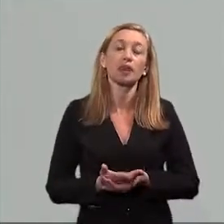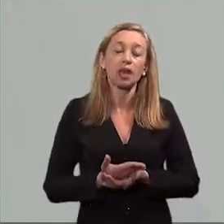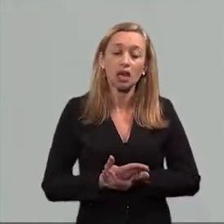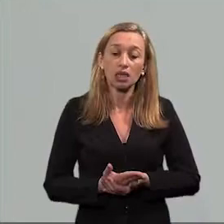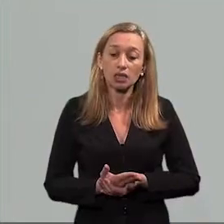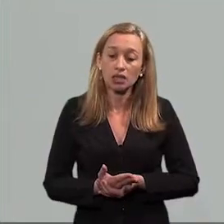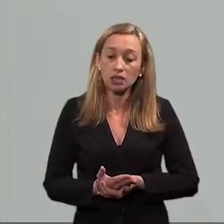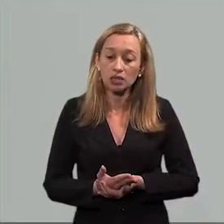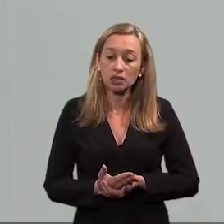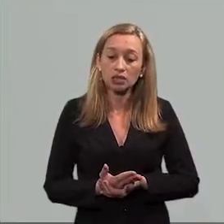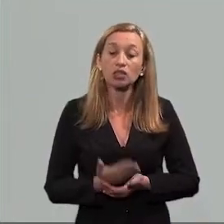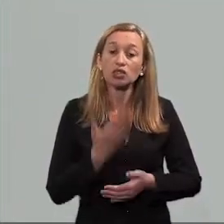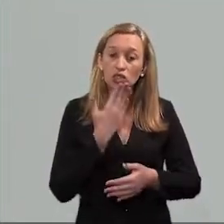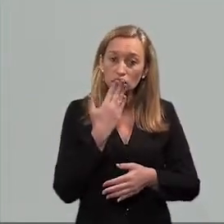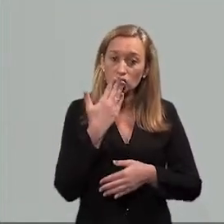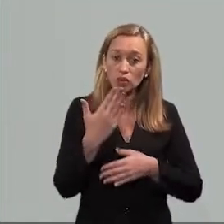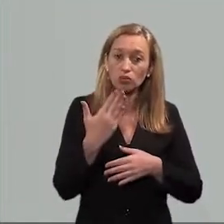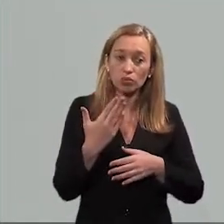tipo de